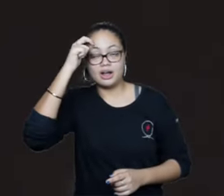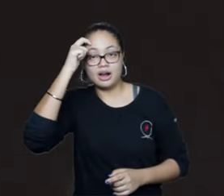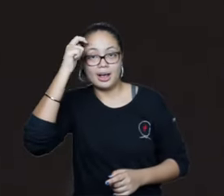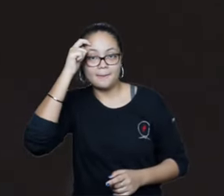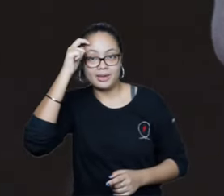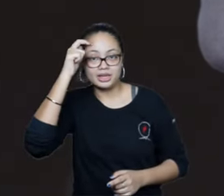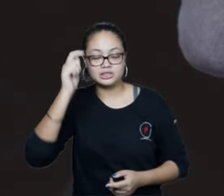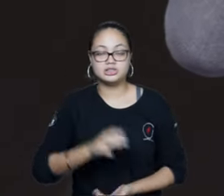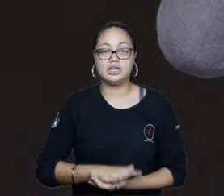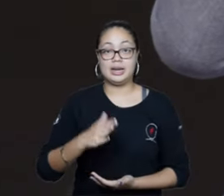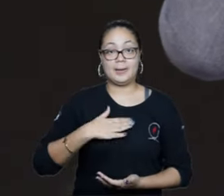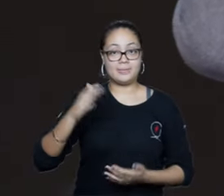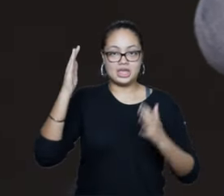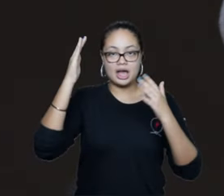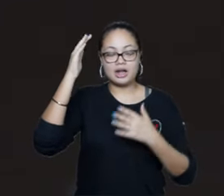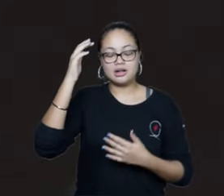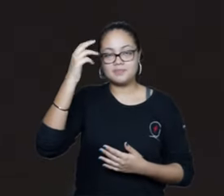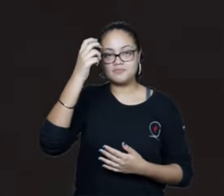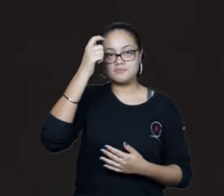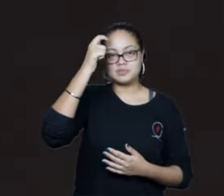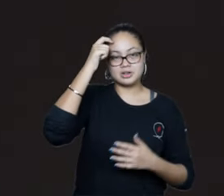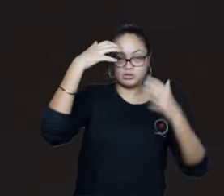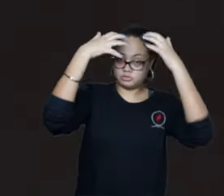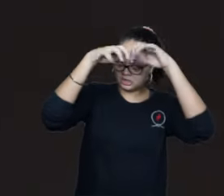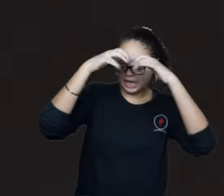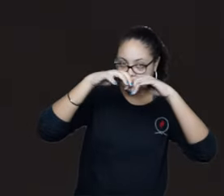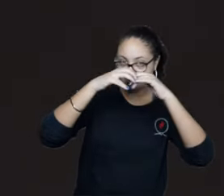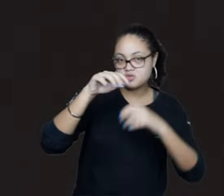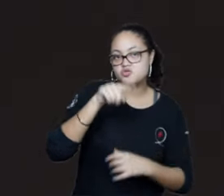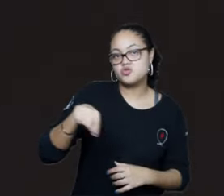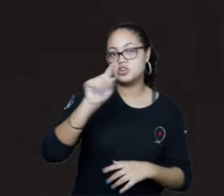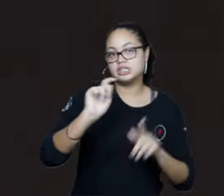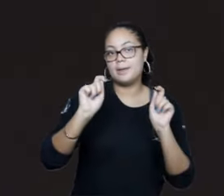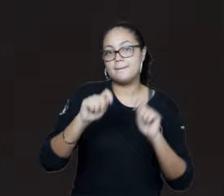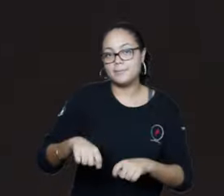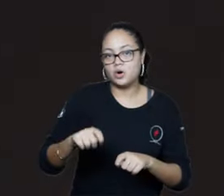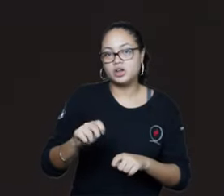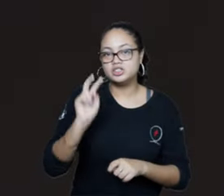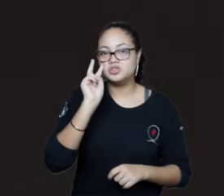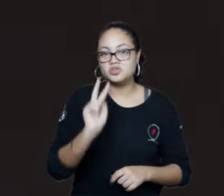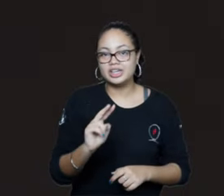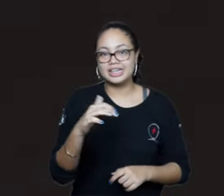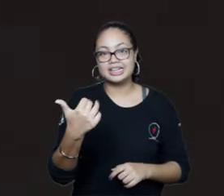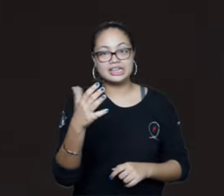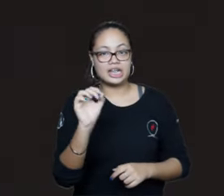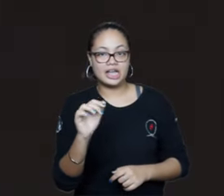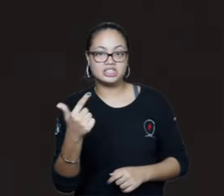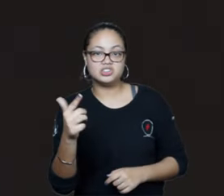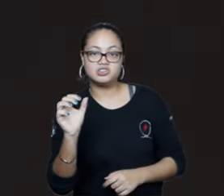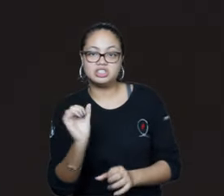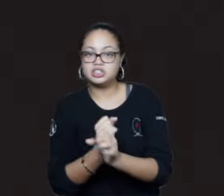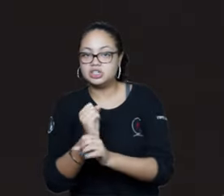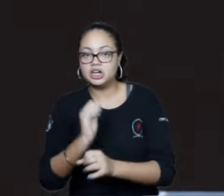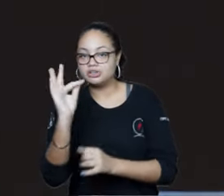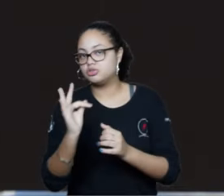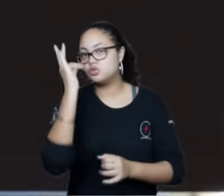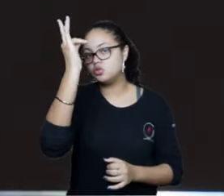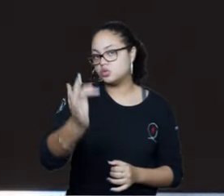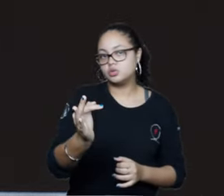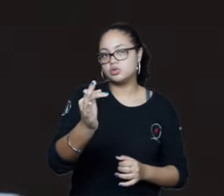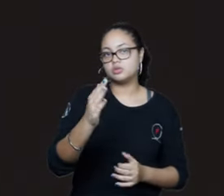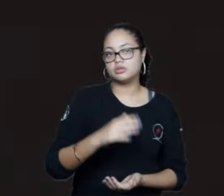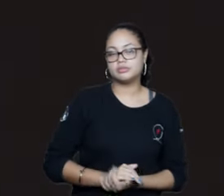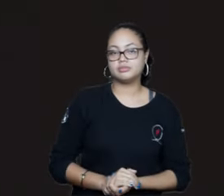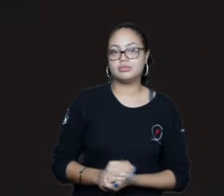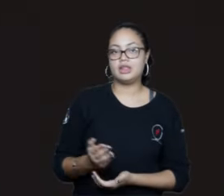cachola na sua você pode se ver 10 20 anos na frente eu era